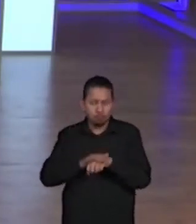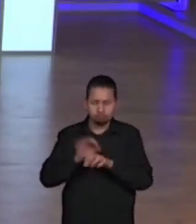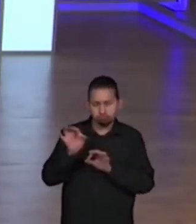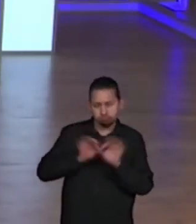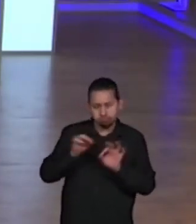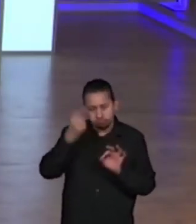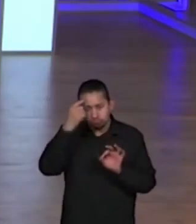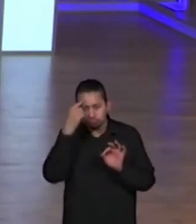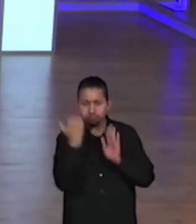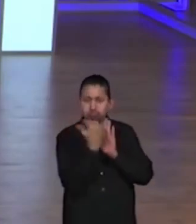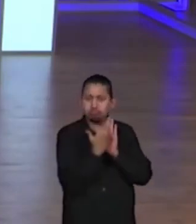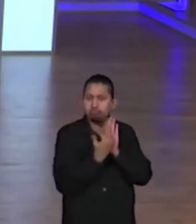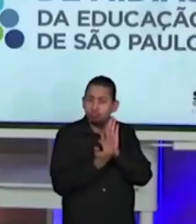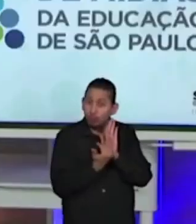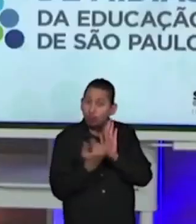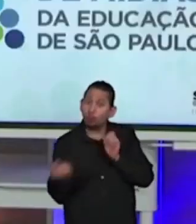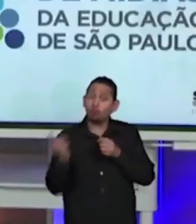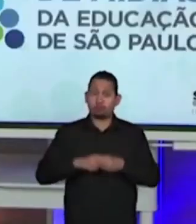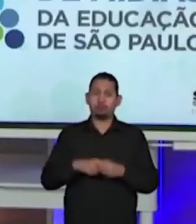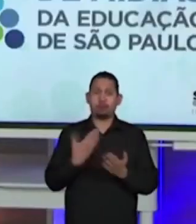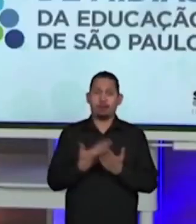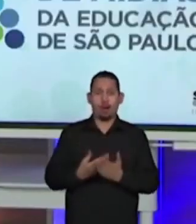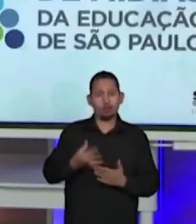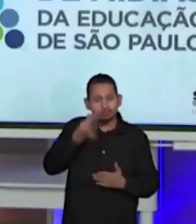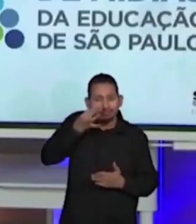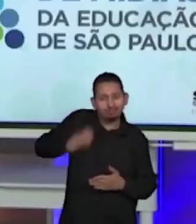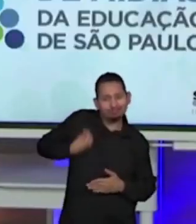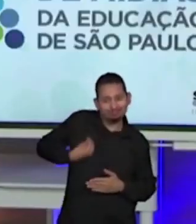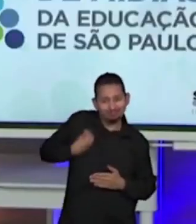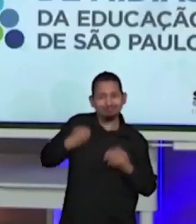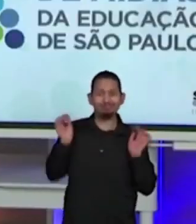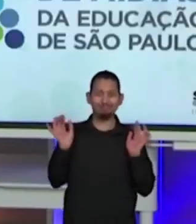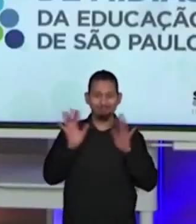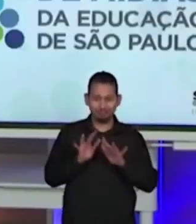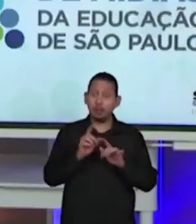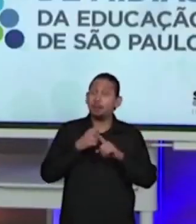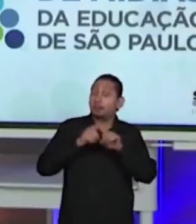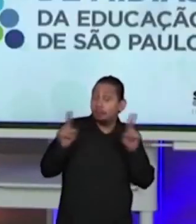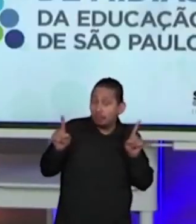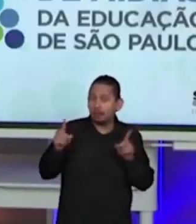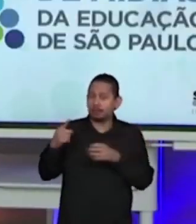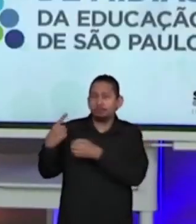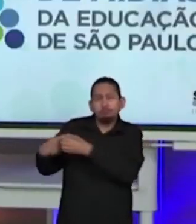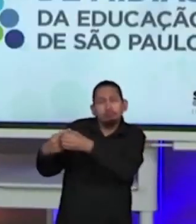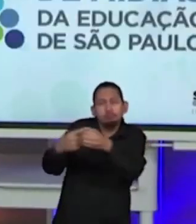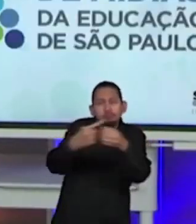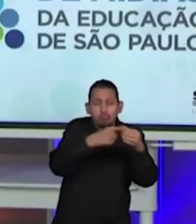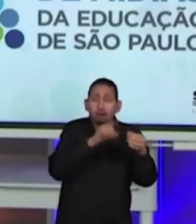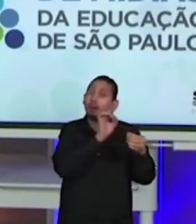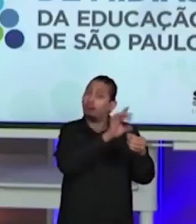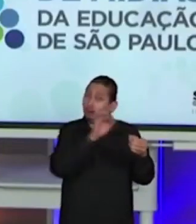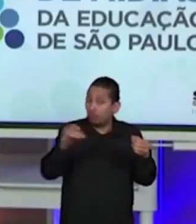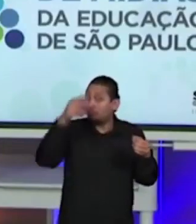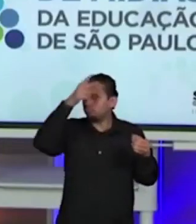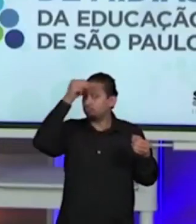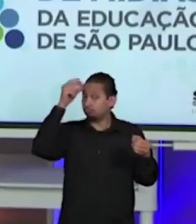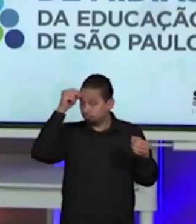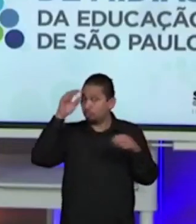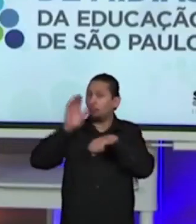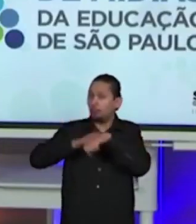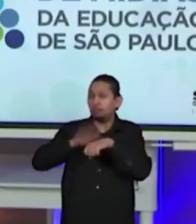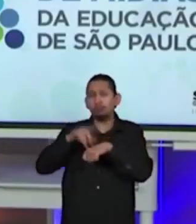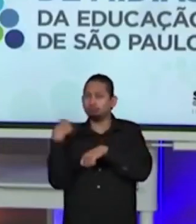retorno às aulas presenciais. Tudo está sendo feito de acordo com a realidade de cada município, respeitando a autonomia